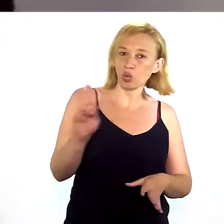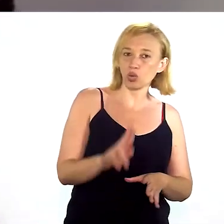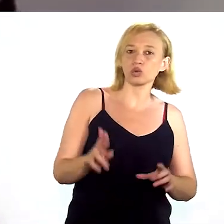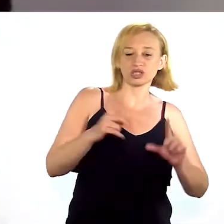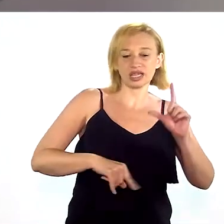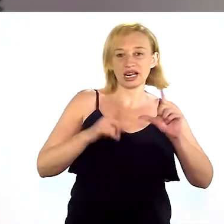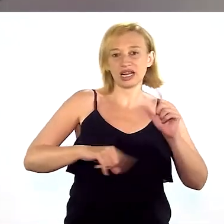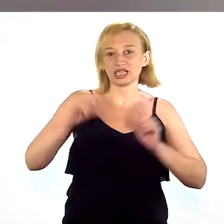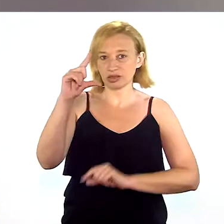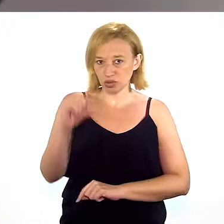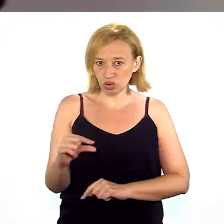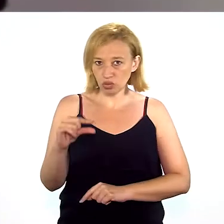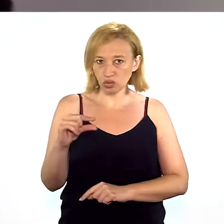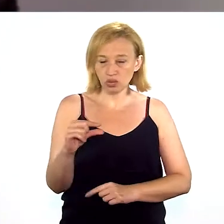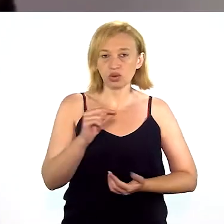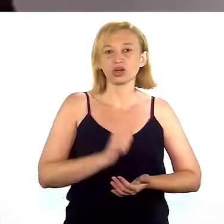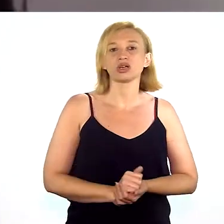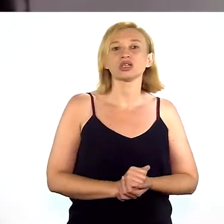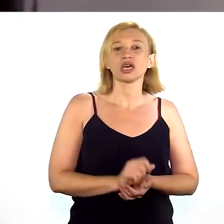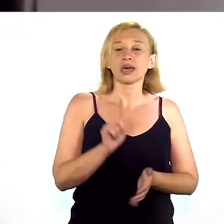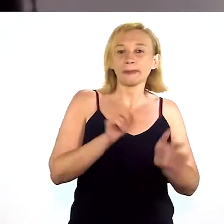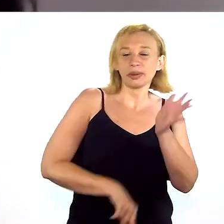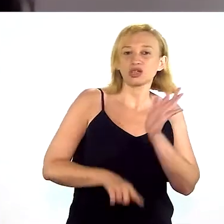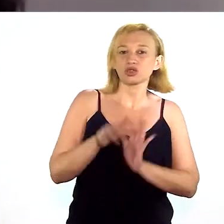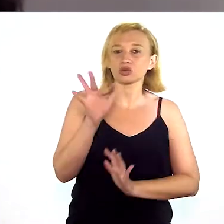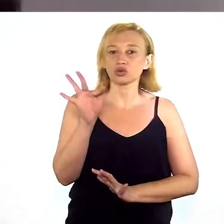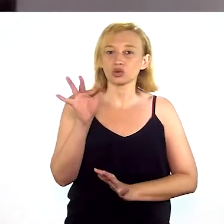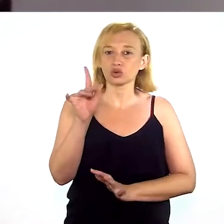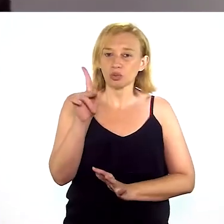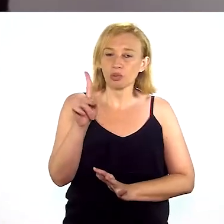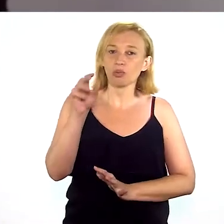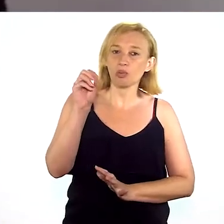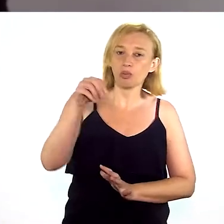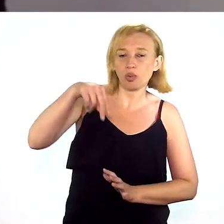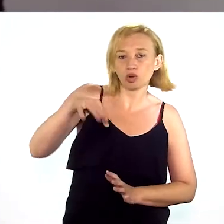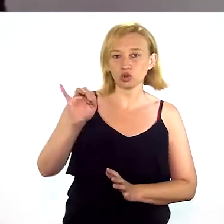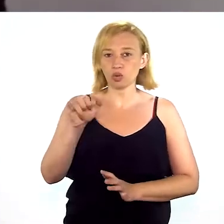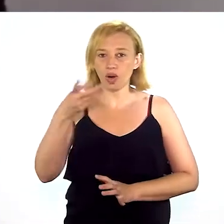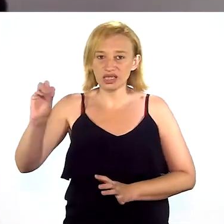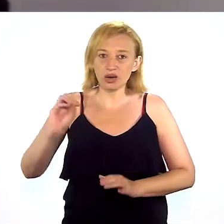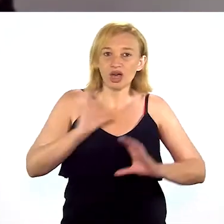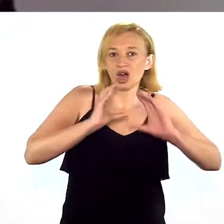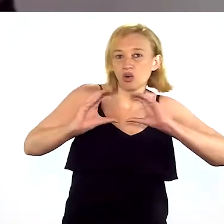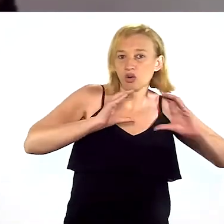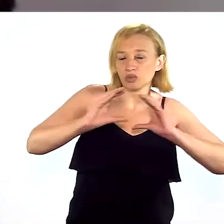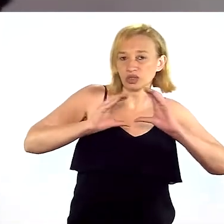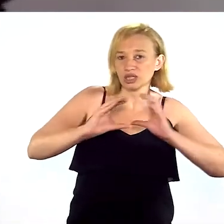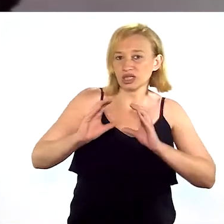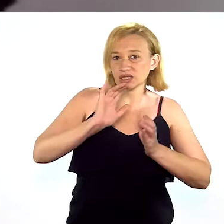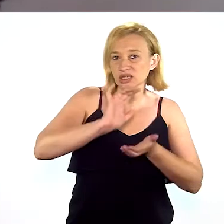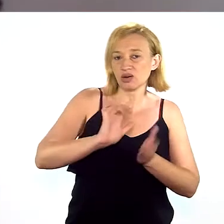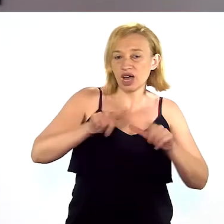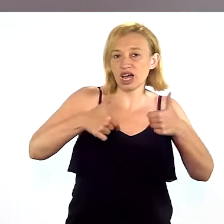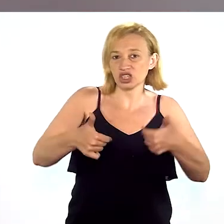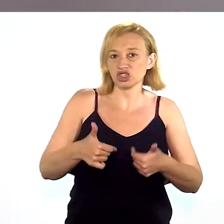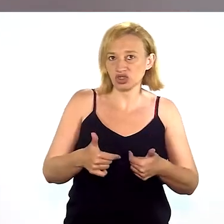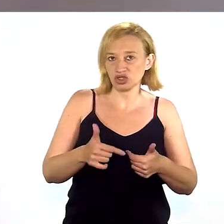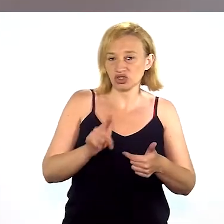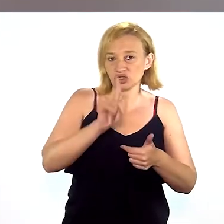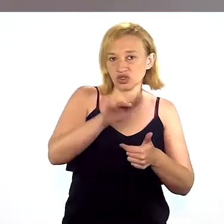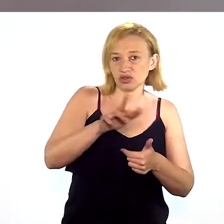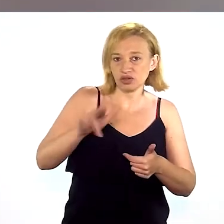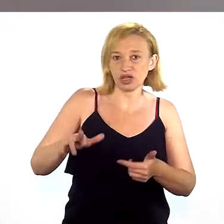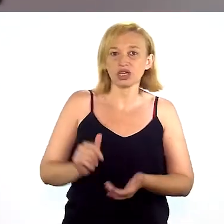se utilizam da minúscula e da utilização de menos pontuação justamente para mostrar que a comunicação ela se dá de outras